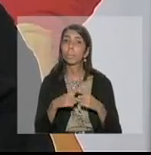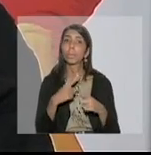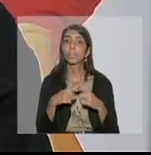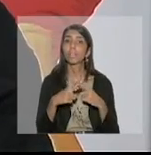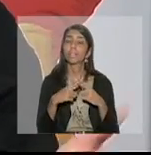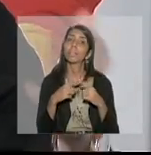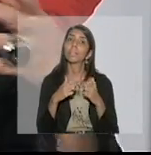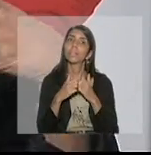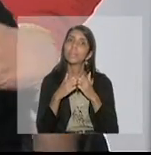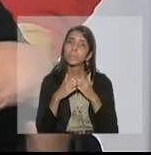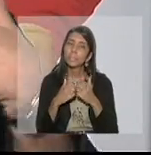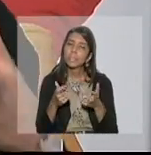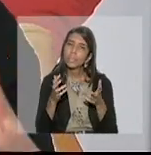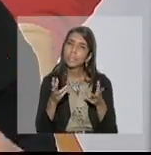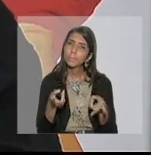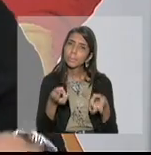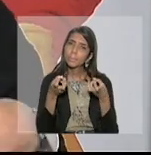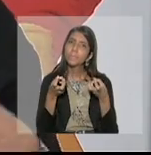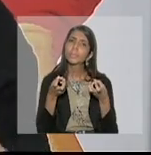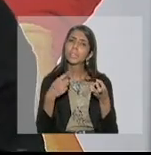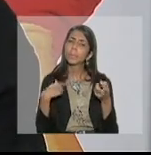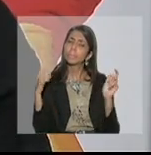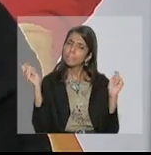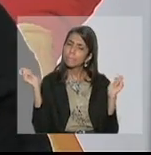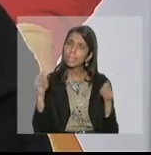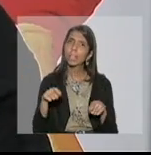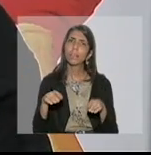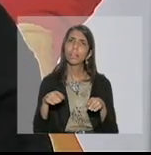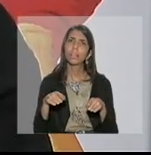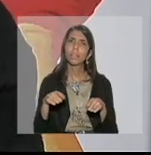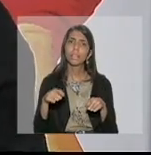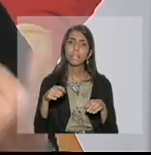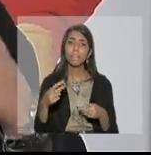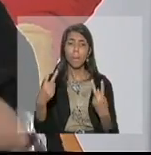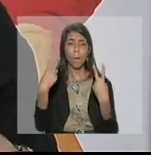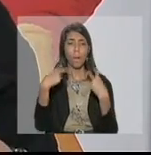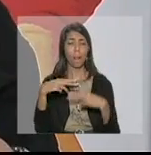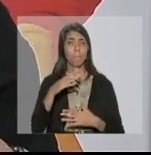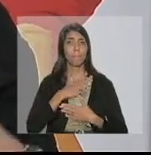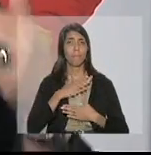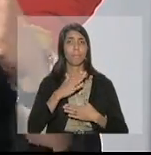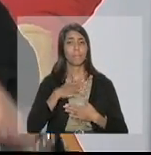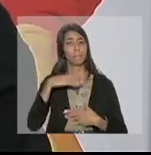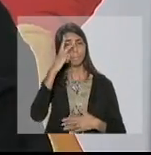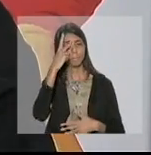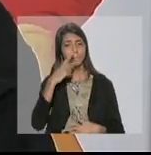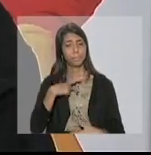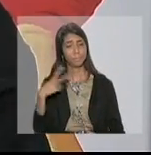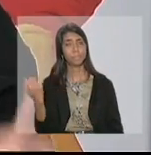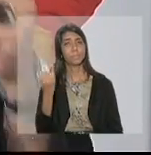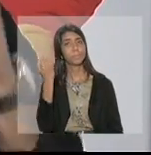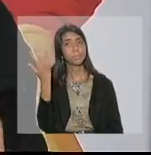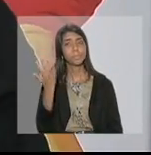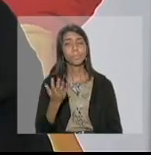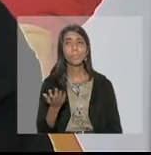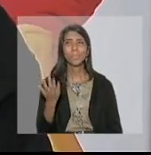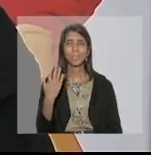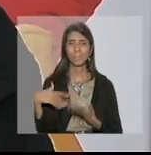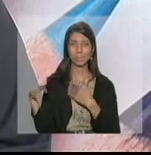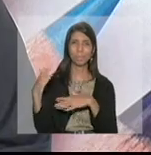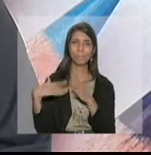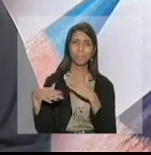porque eu comecei a ver as minhas possibilidades, né? E olhar para mim. Isso aqui é importante, né? De novo.